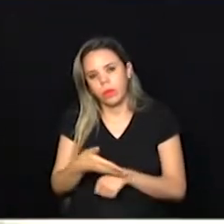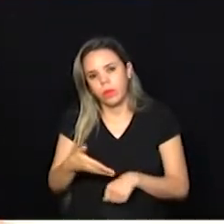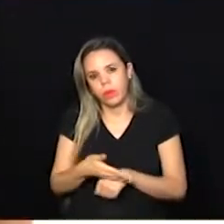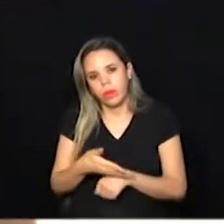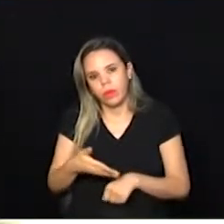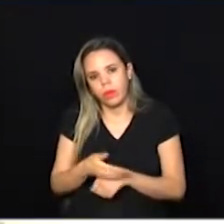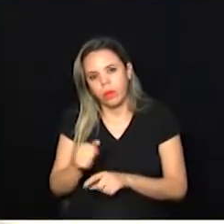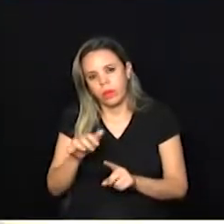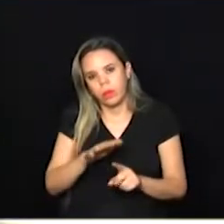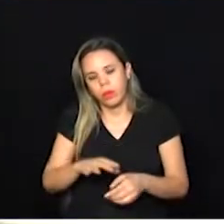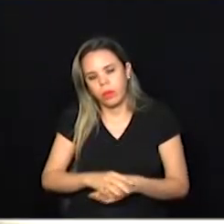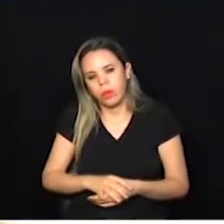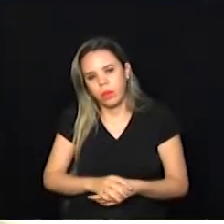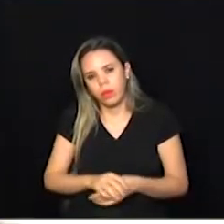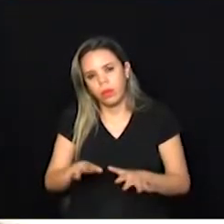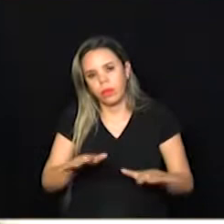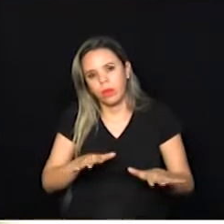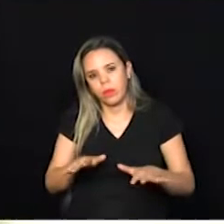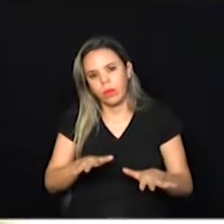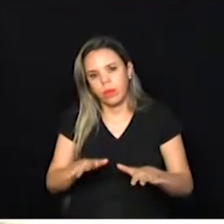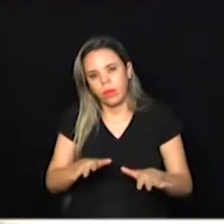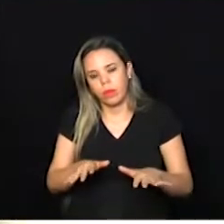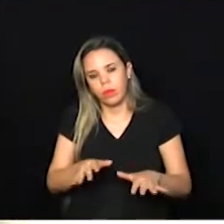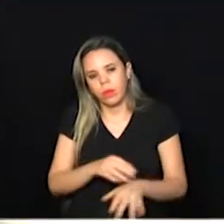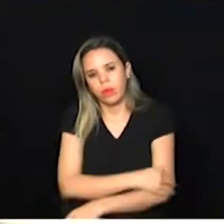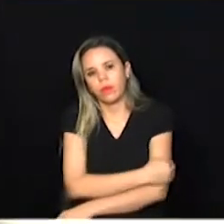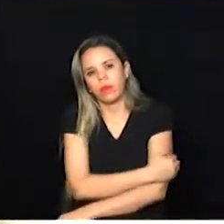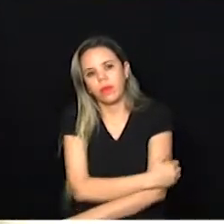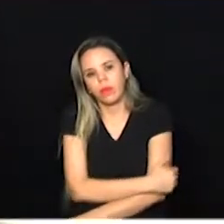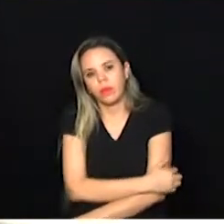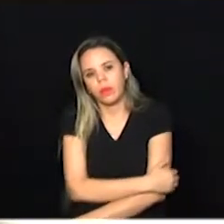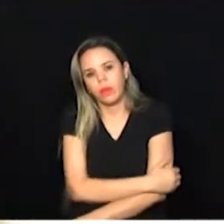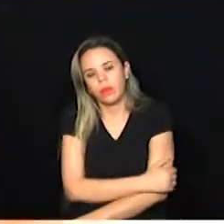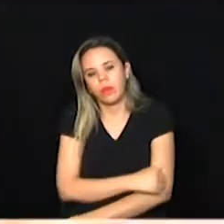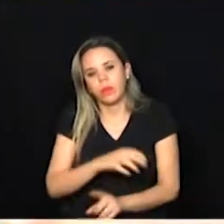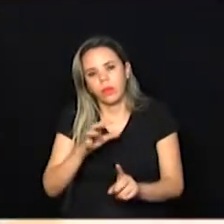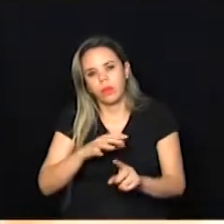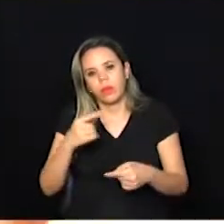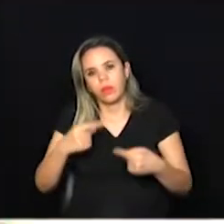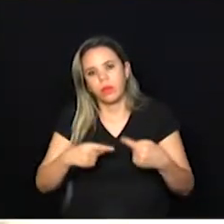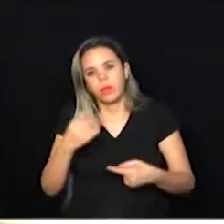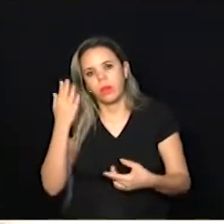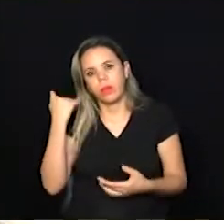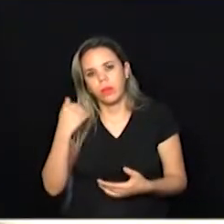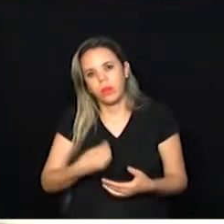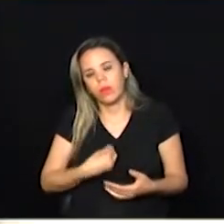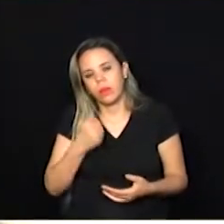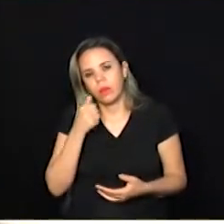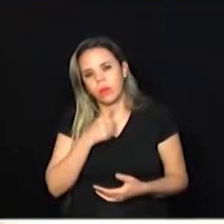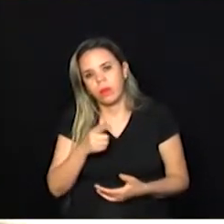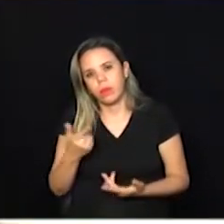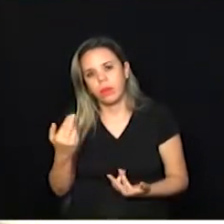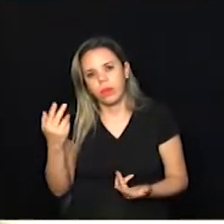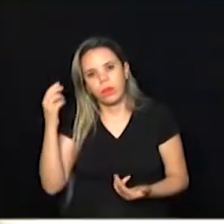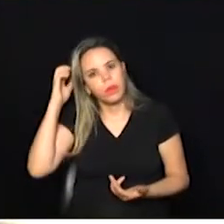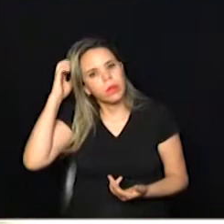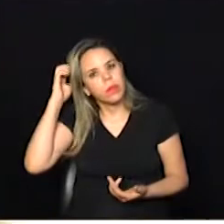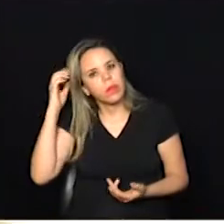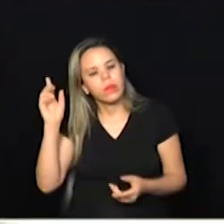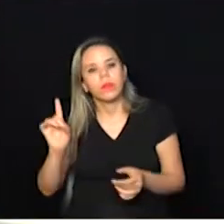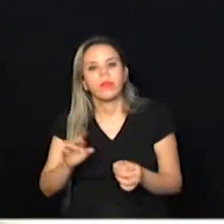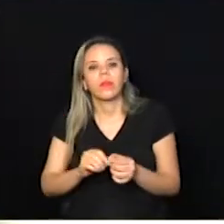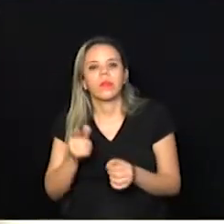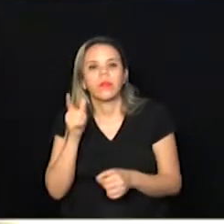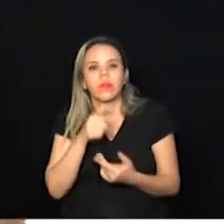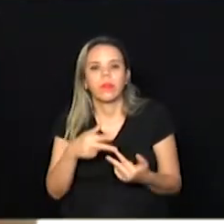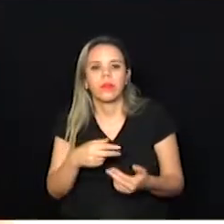da sociedade, dos movimentos de pressão política, né? Porque a gente sabe que a vida da mulher é assim, né? A gente só consegue